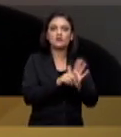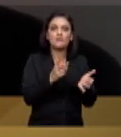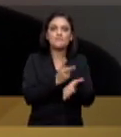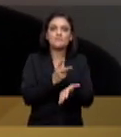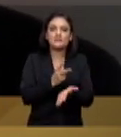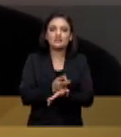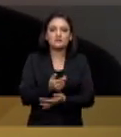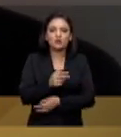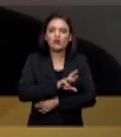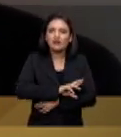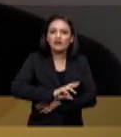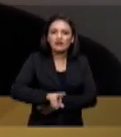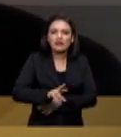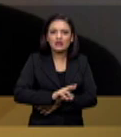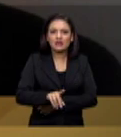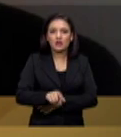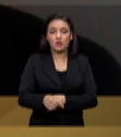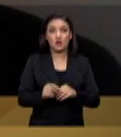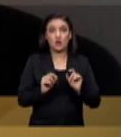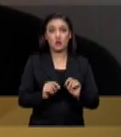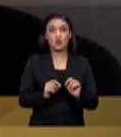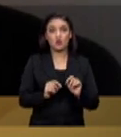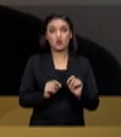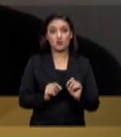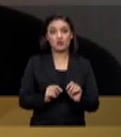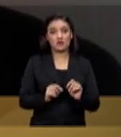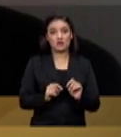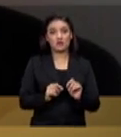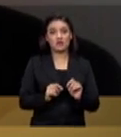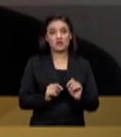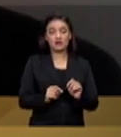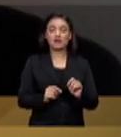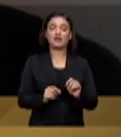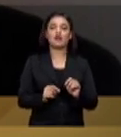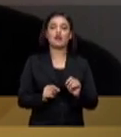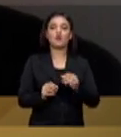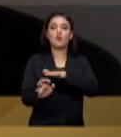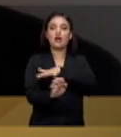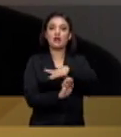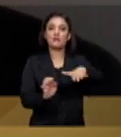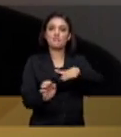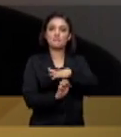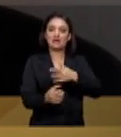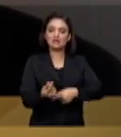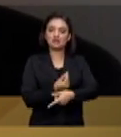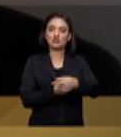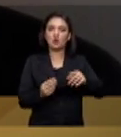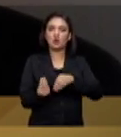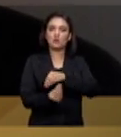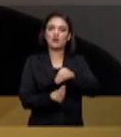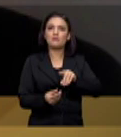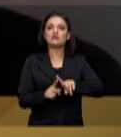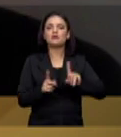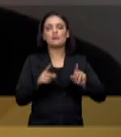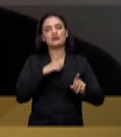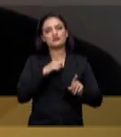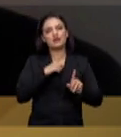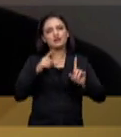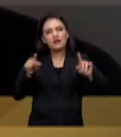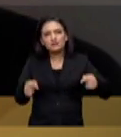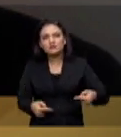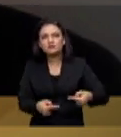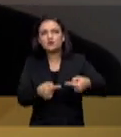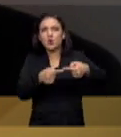como sujeito passivo a aludida sociedade de economia mista, apresentem conexão com a